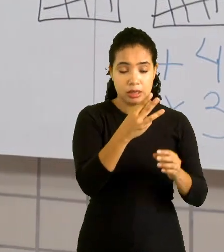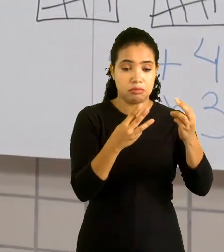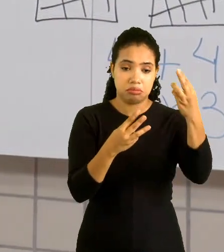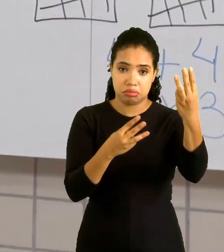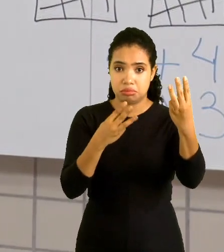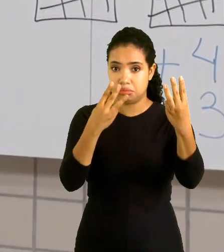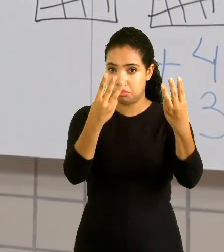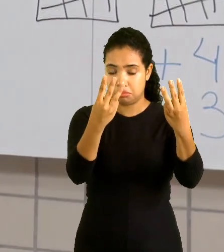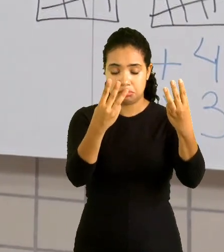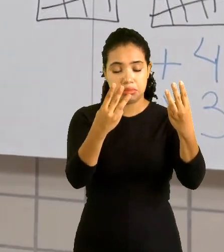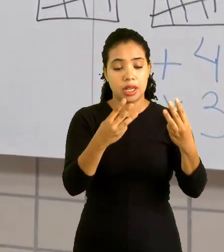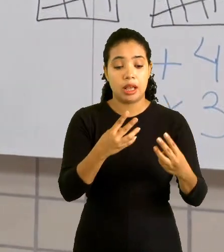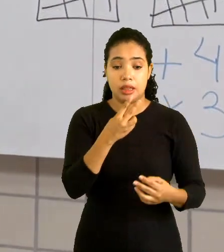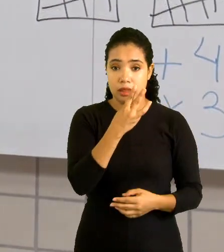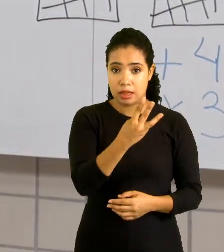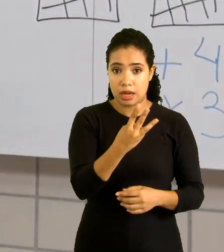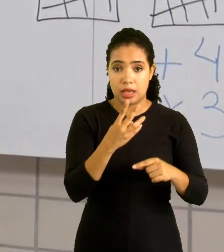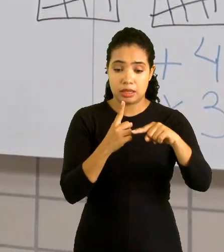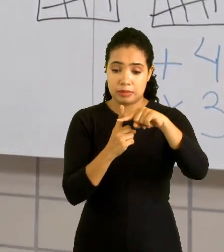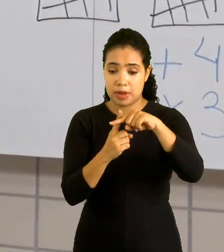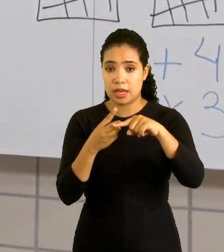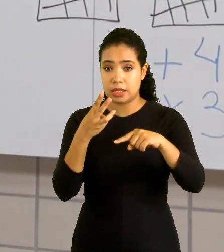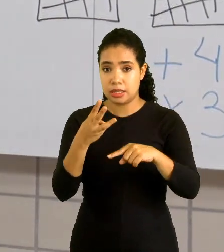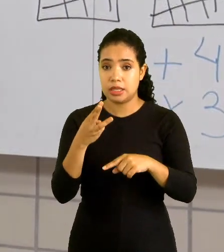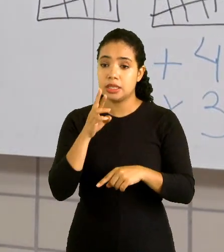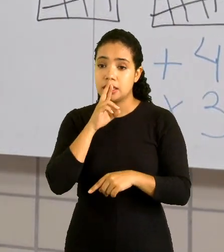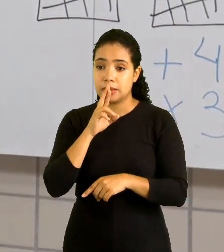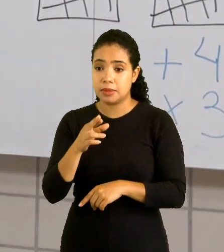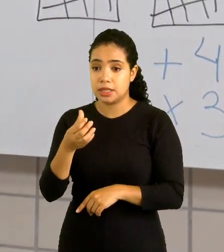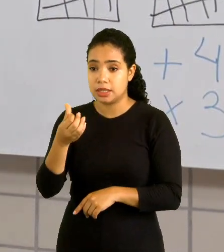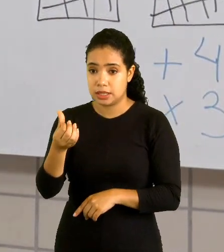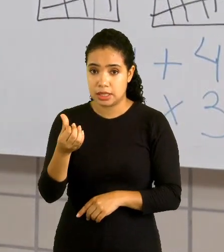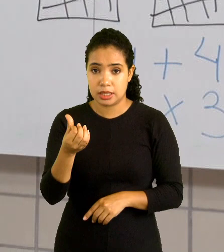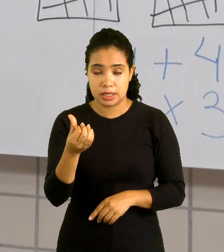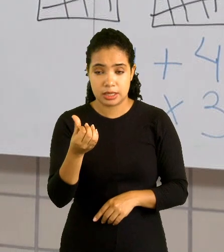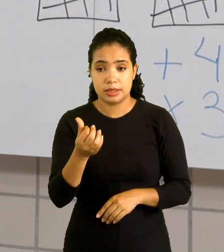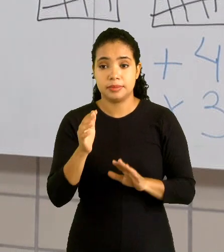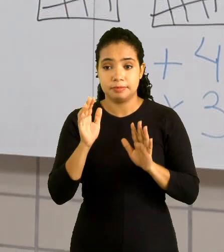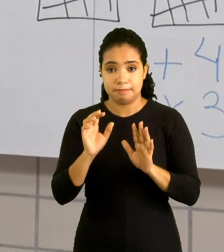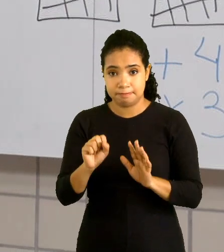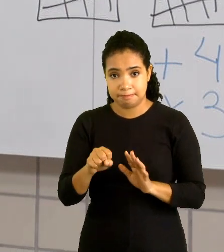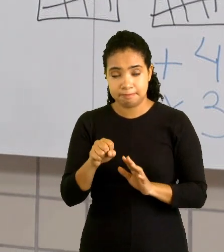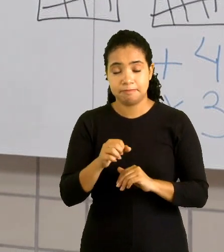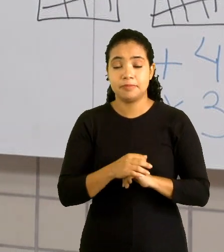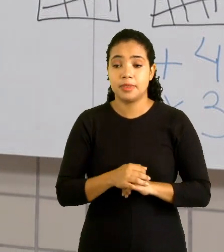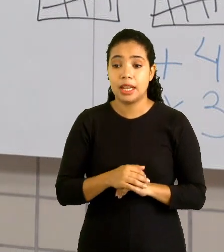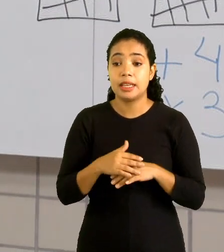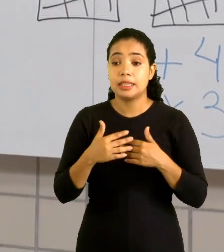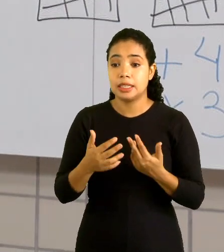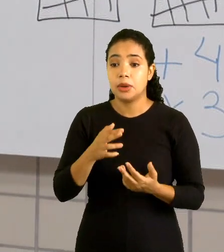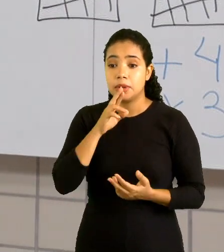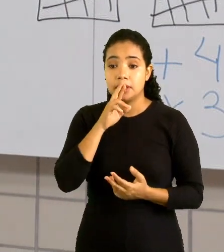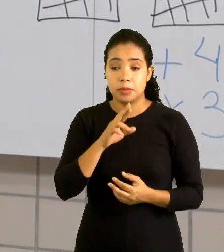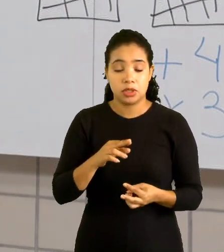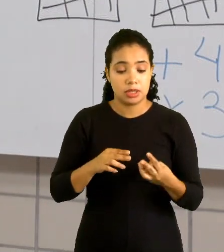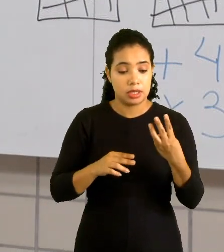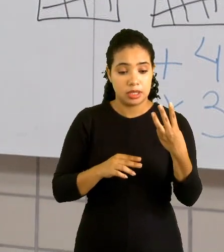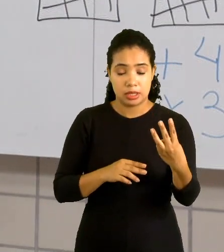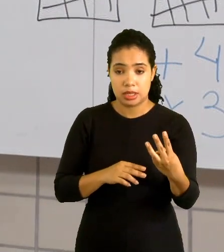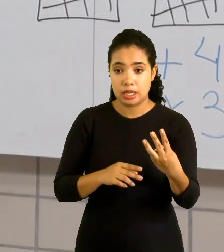6. Então, 3 duas vezes é 3 mais 3 de novo. Então vai dar